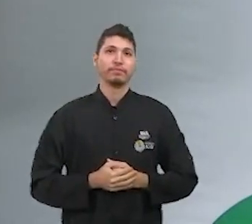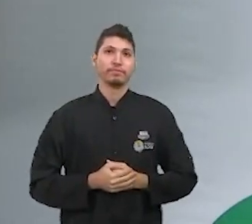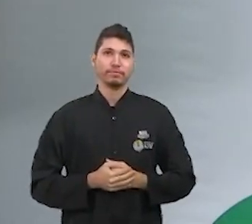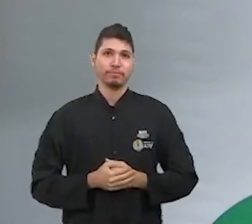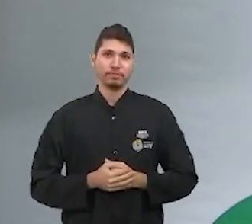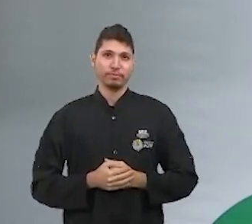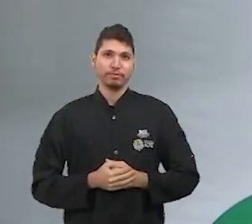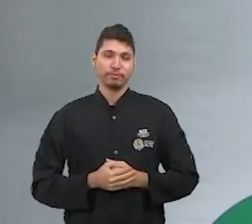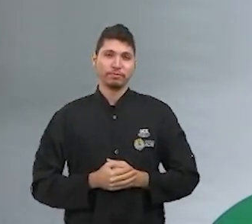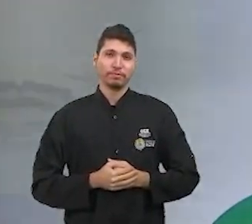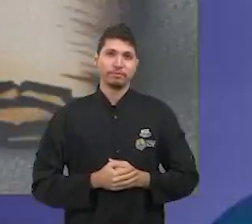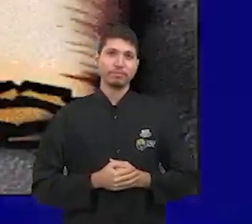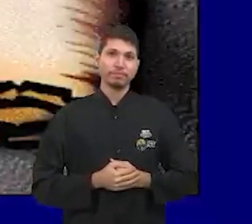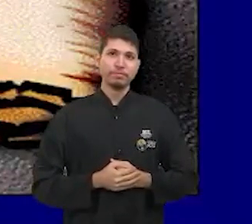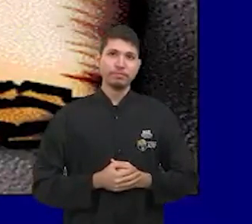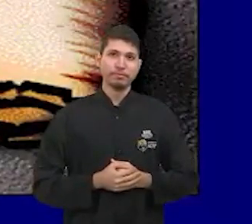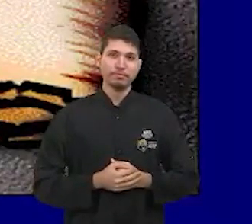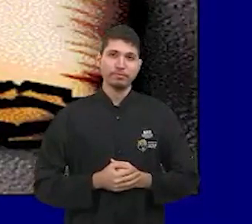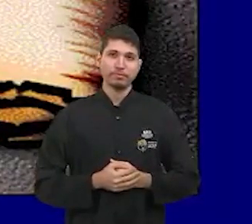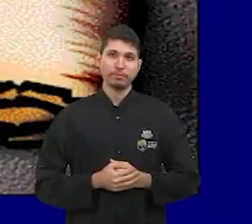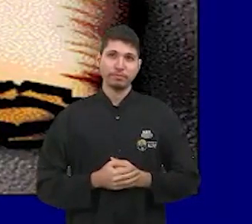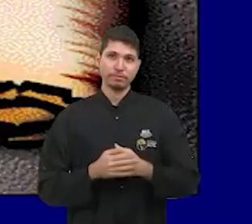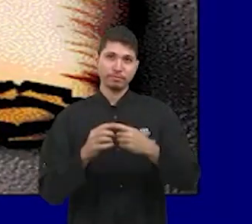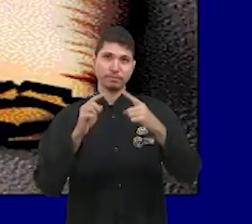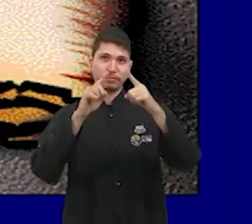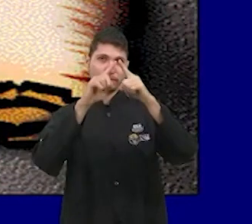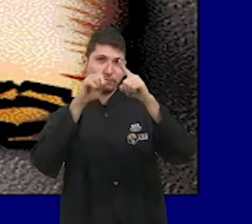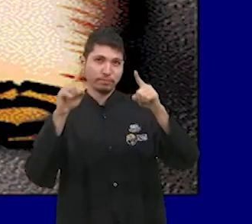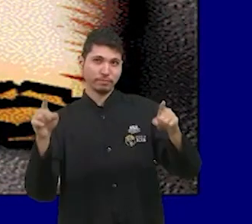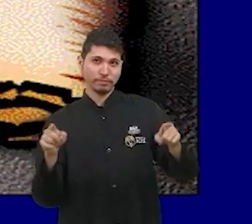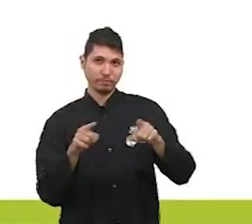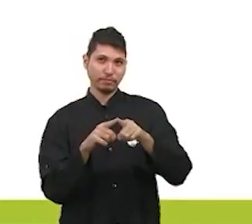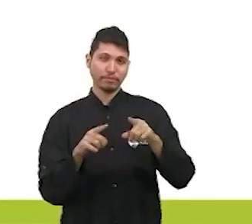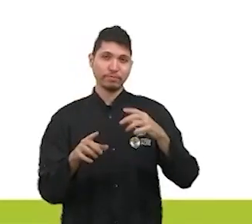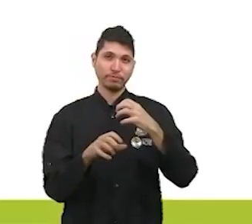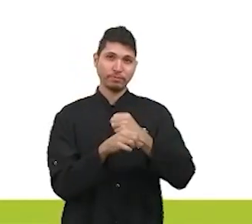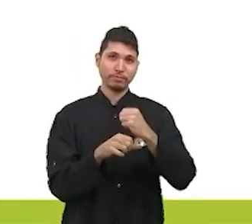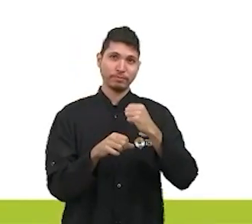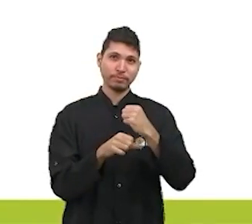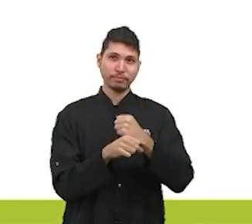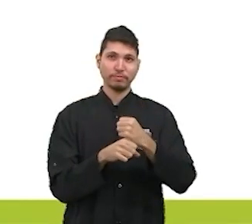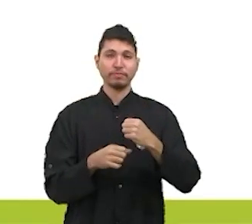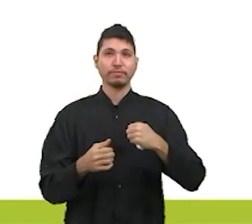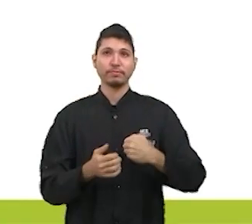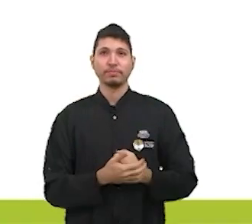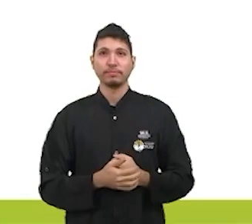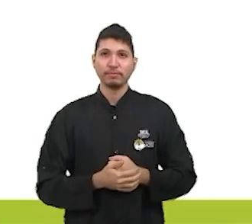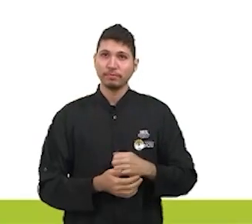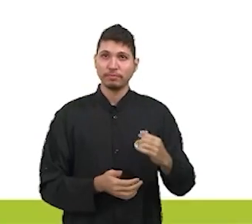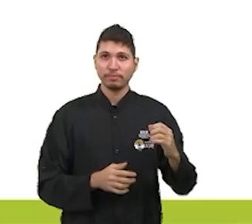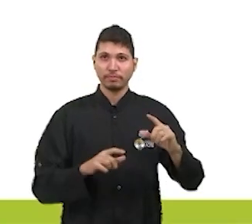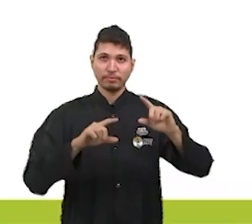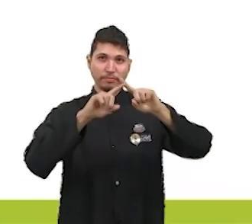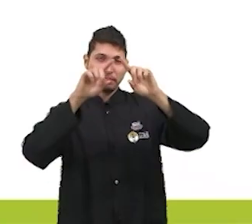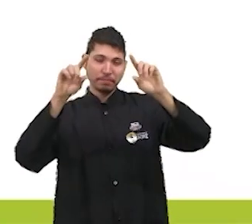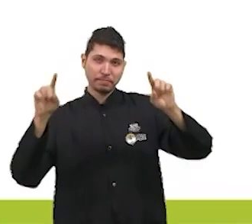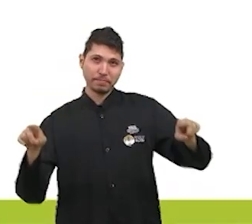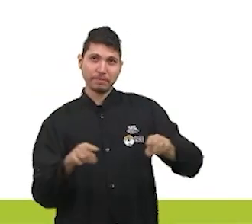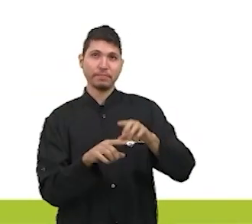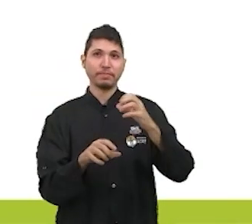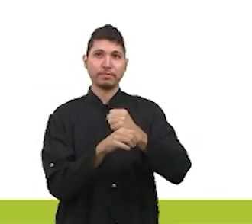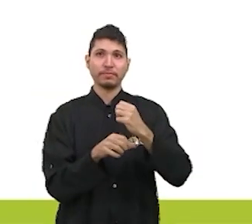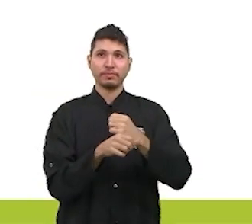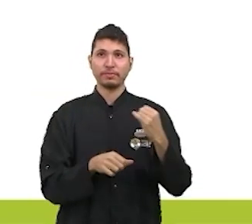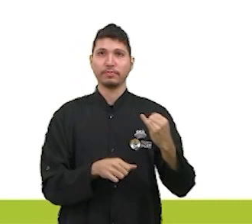bom? Bem, a gente tem aqui um triângulo retângulo e o conceito é o seguinte: a trigonometria é um importante tema da matemática que possibilita conhecer